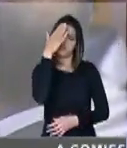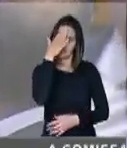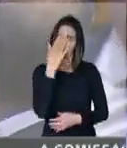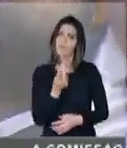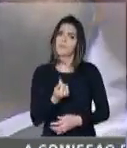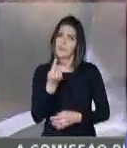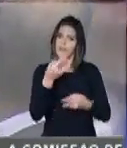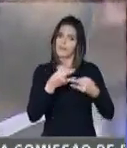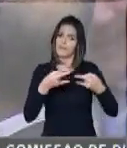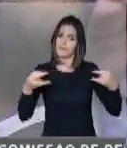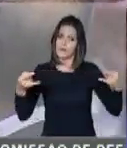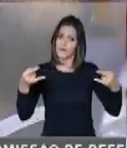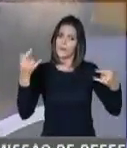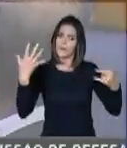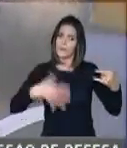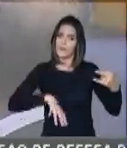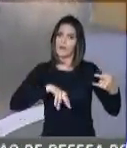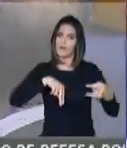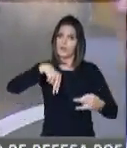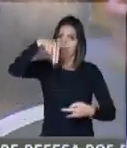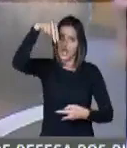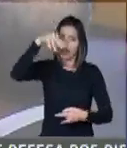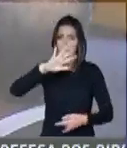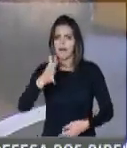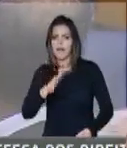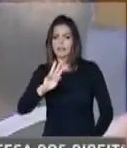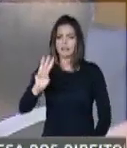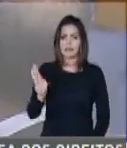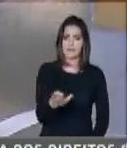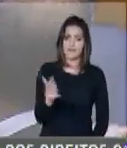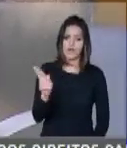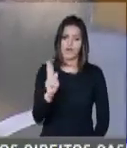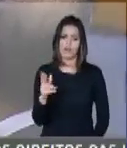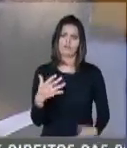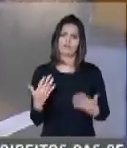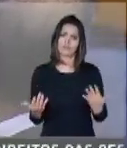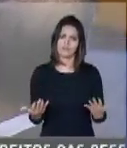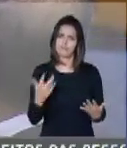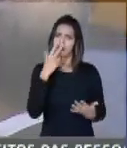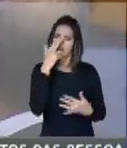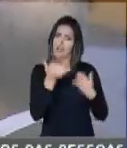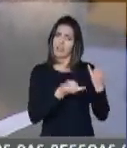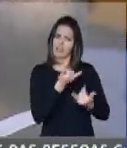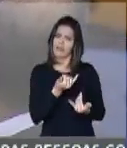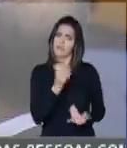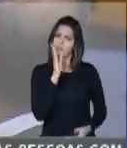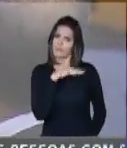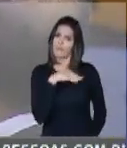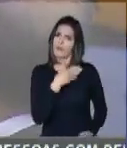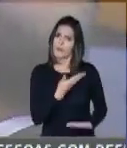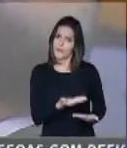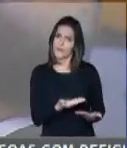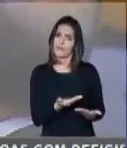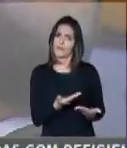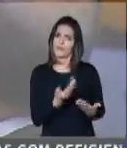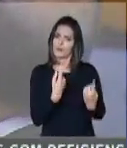O preço de uma perna de passagem aérea para o Norte chega a custar R$3.000, que é uma brincadeira de mau gosto com o povo brasileiro. Então,